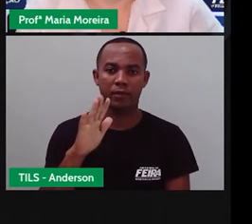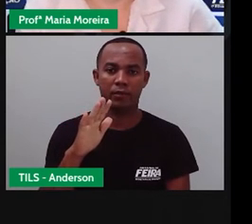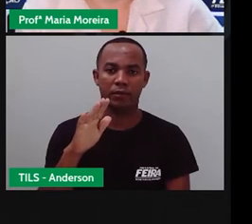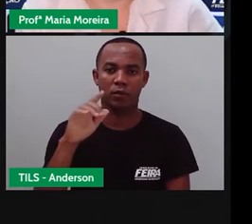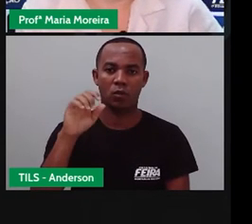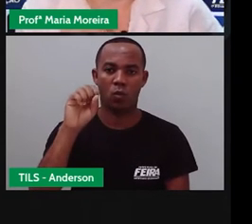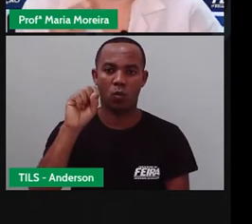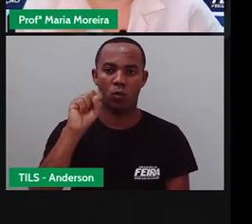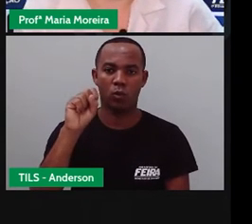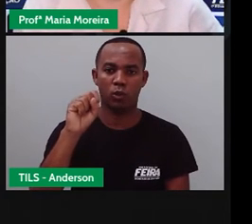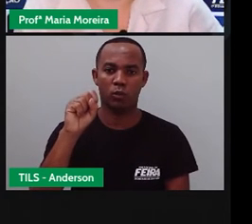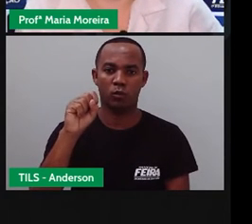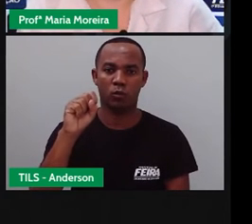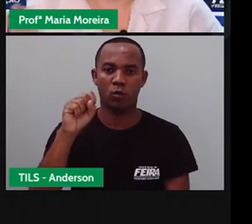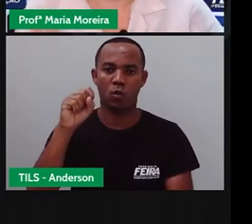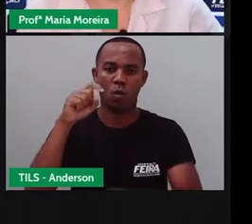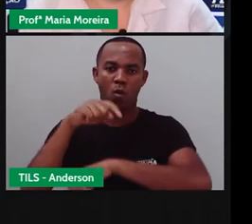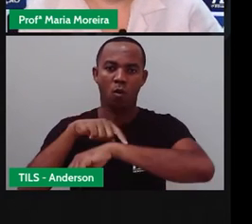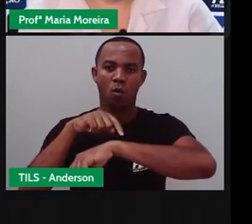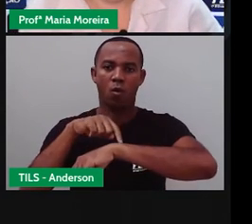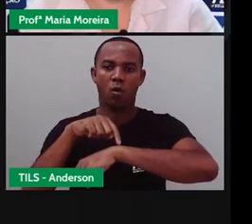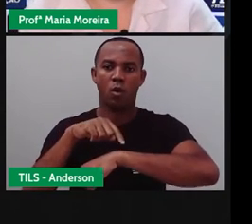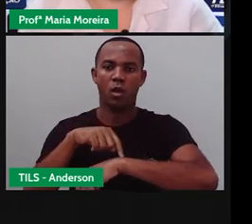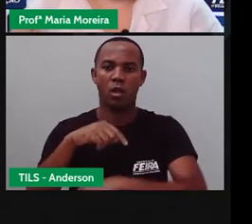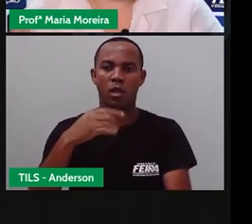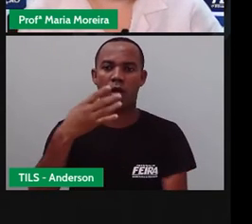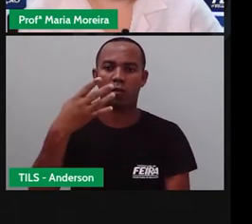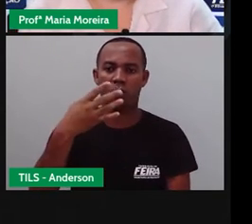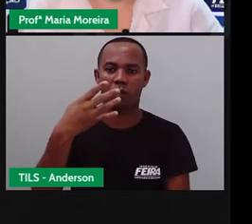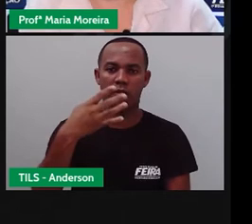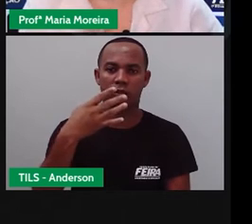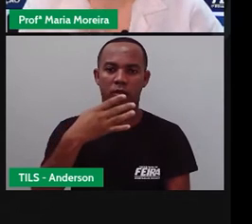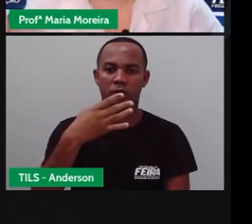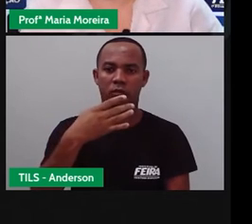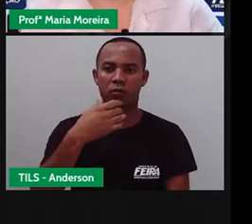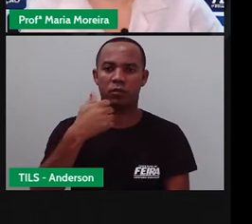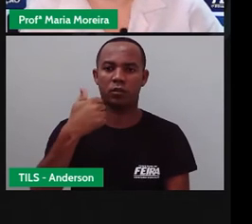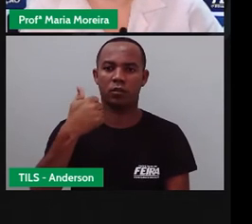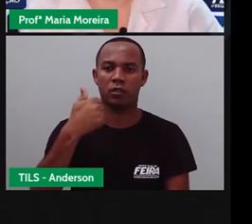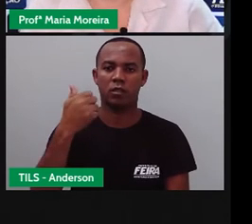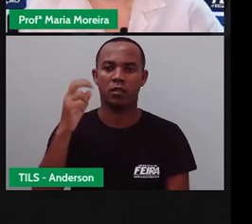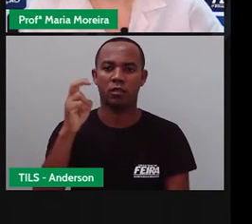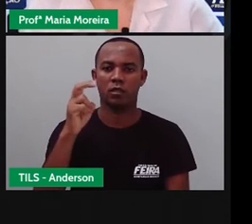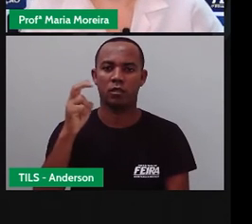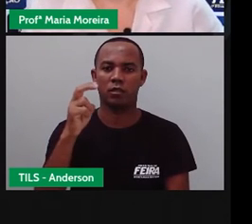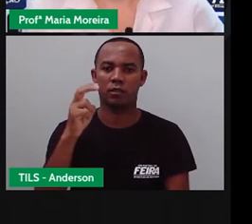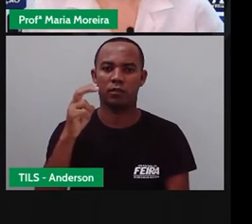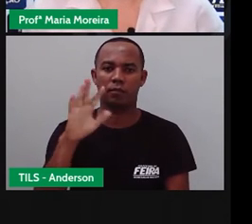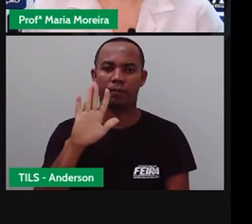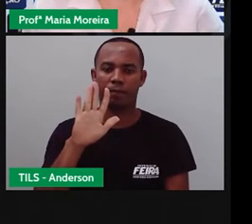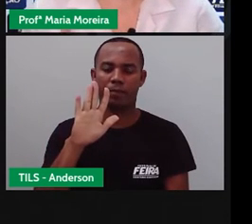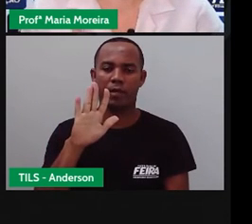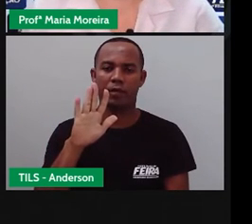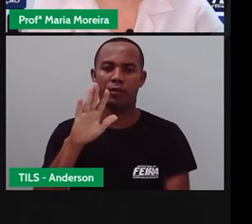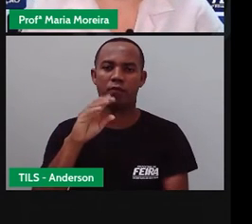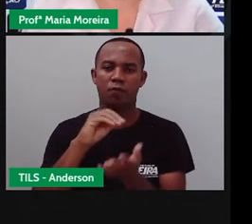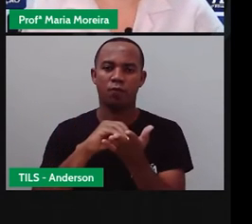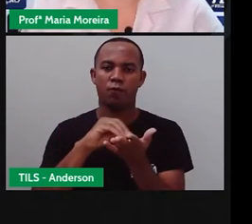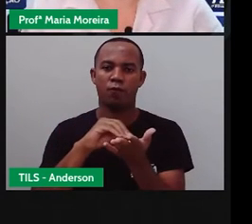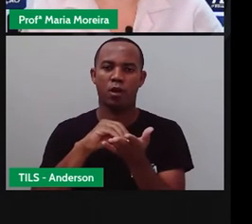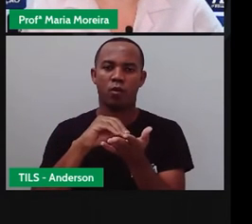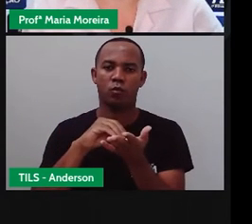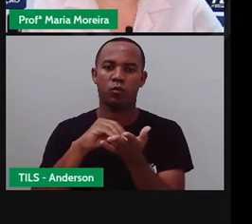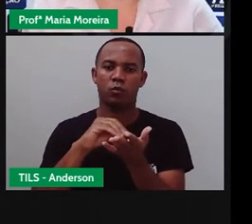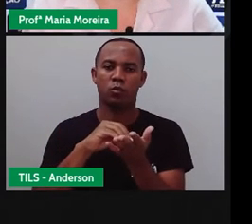coberto ficaram que 415 atingiu a capacidade máxima não mo quantos